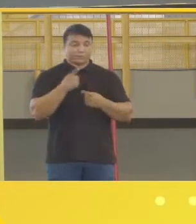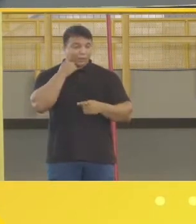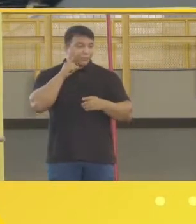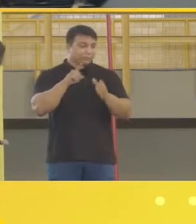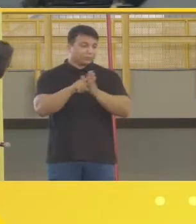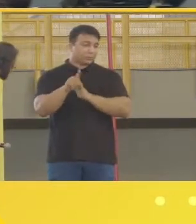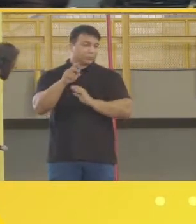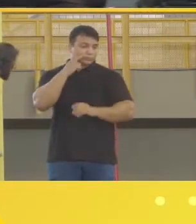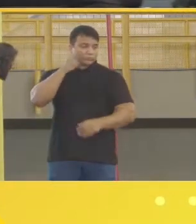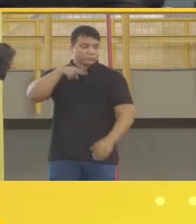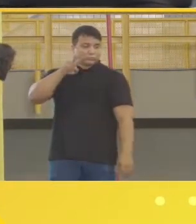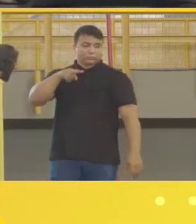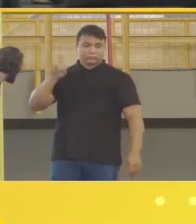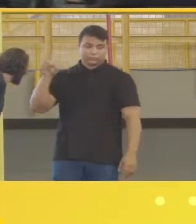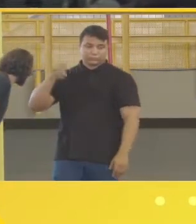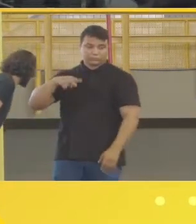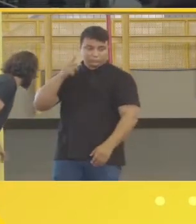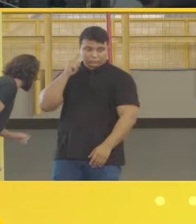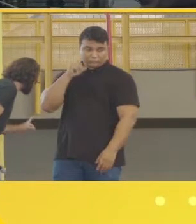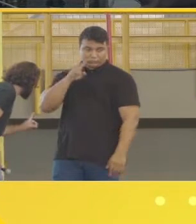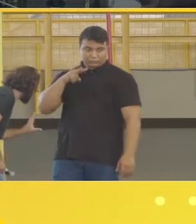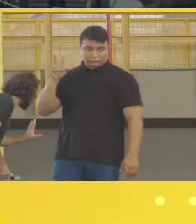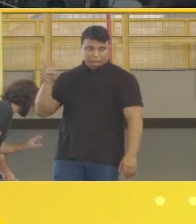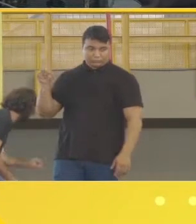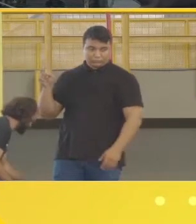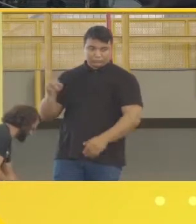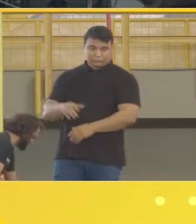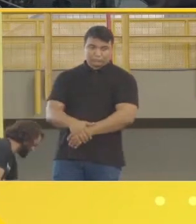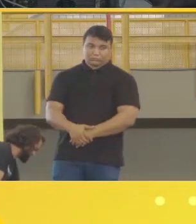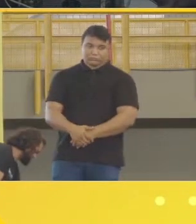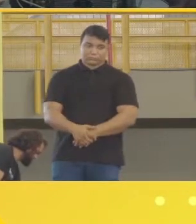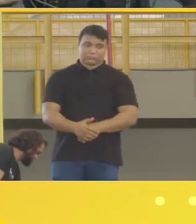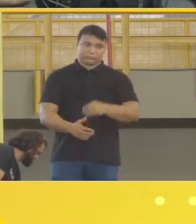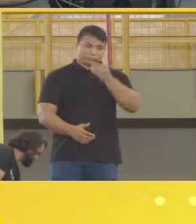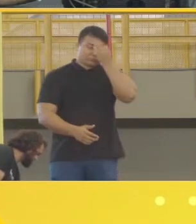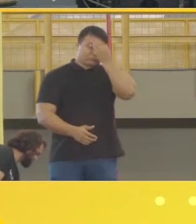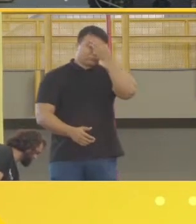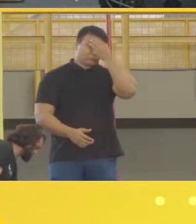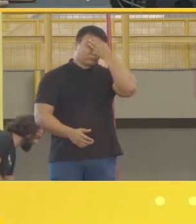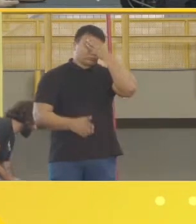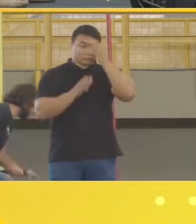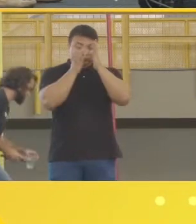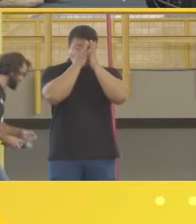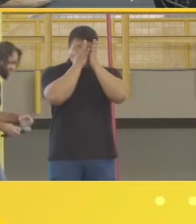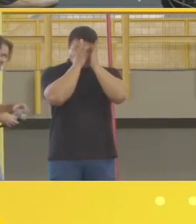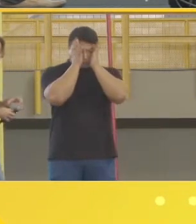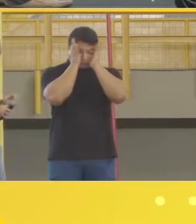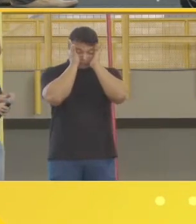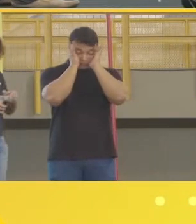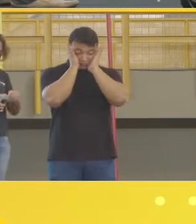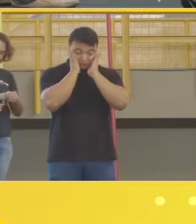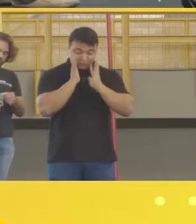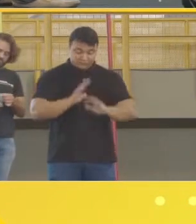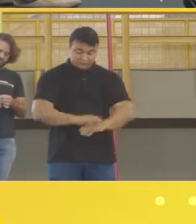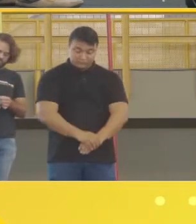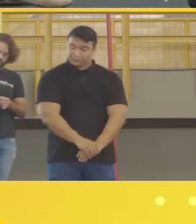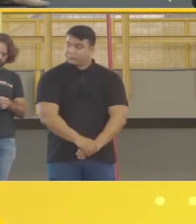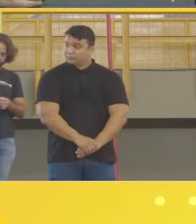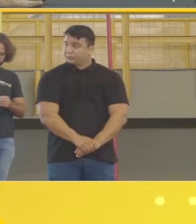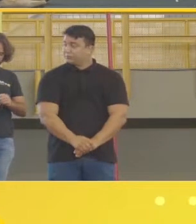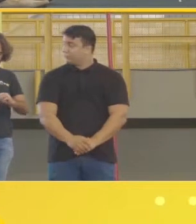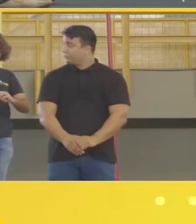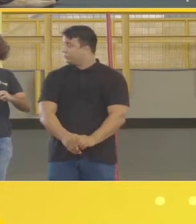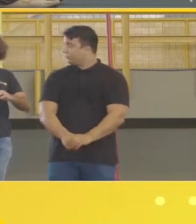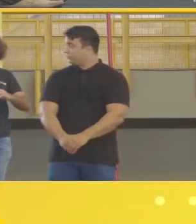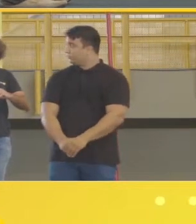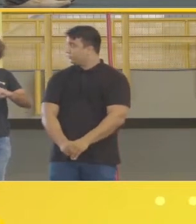e sobretudo, boa parte do aparato administrativo português. Personalidades diversas e